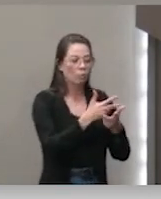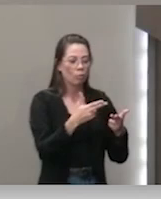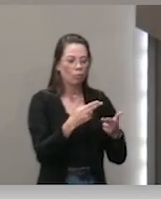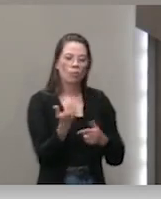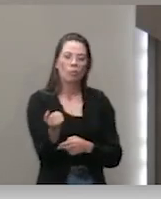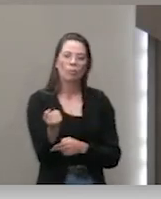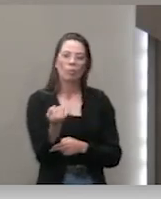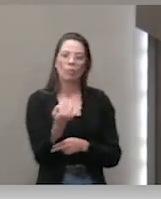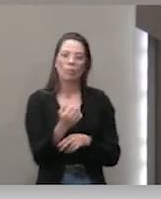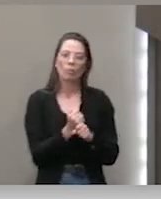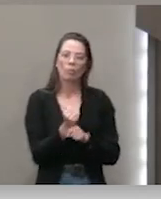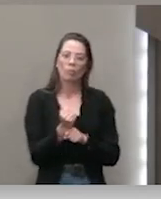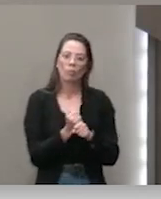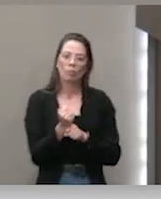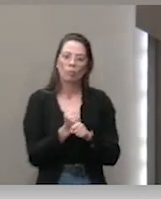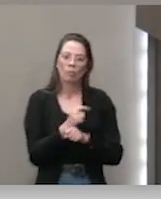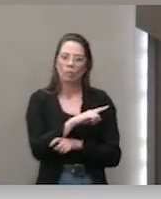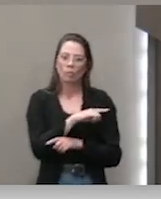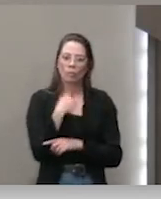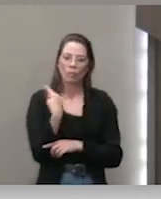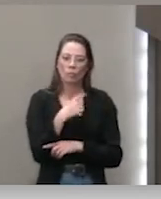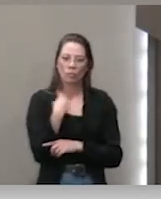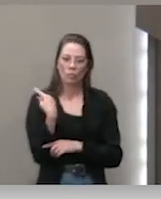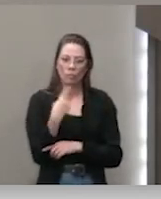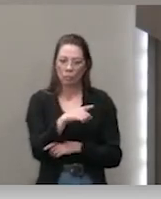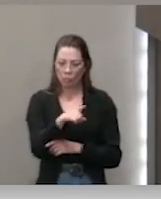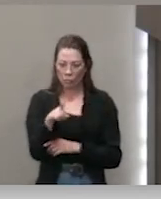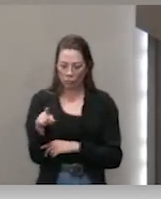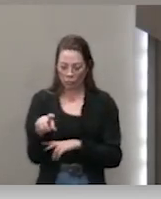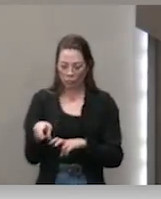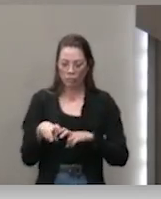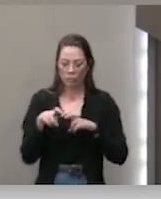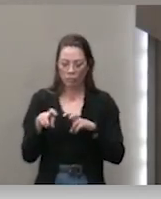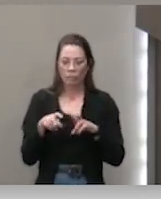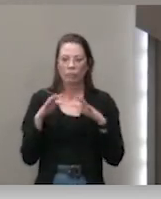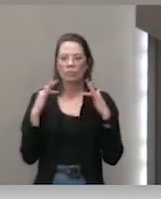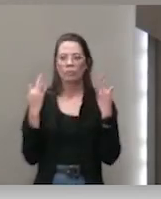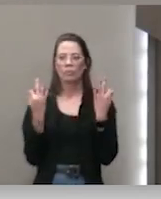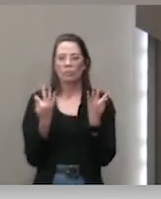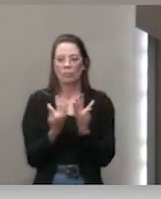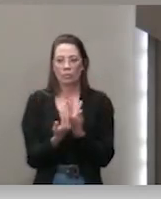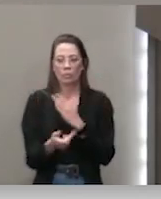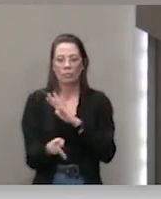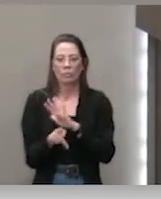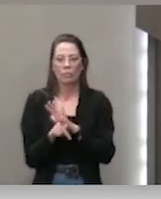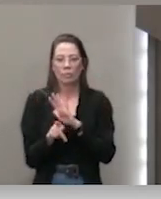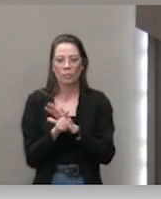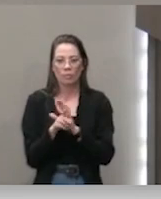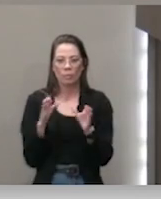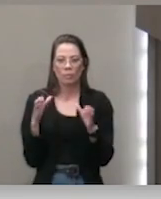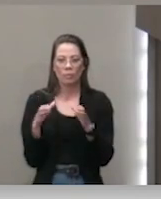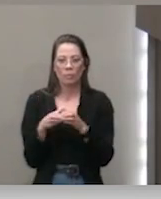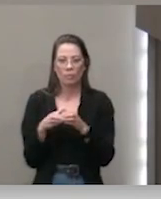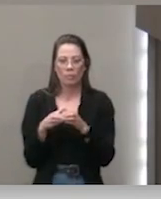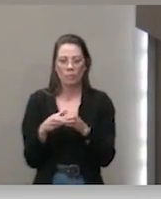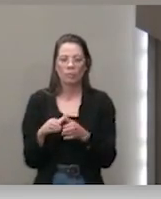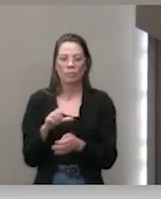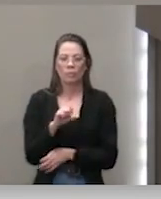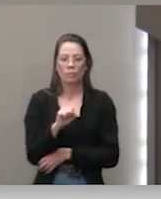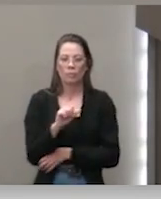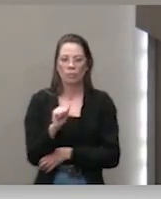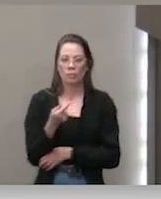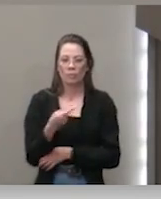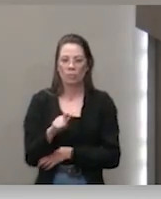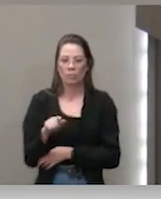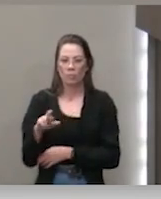de atraso você, agricultora familiar do distrito de São Roque, que é um dos distritos que mais